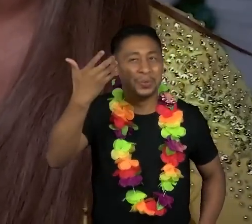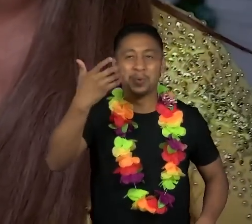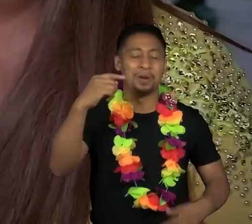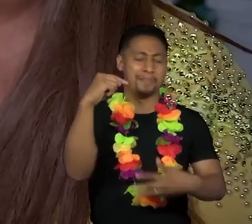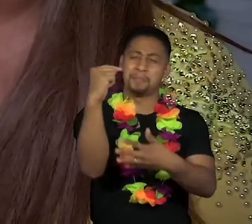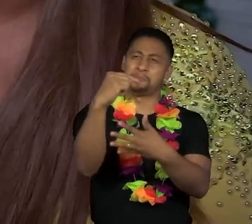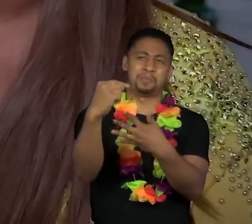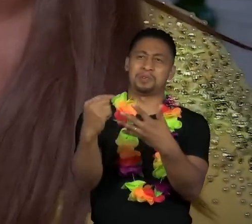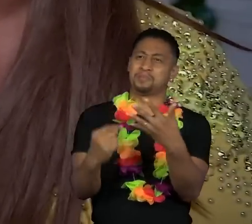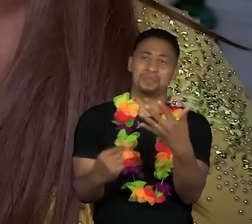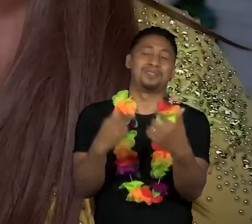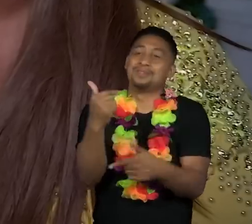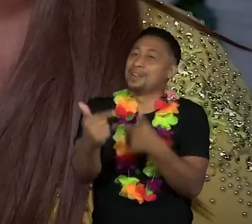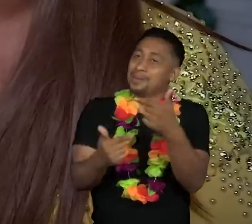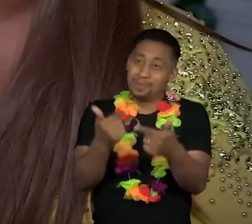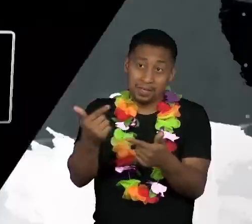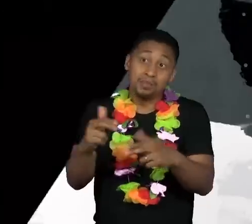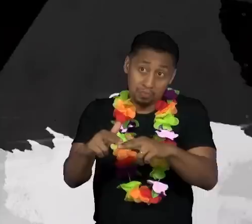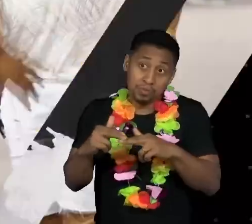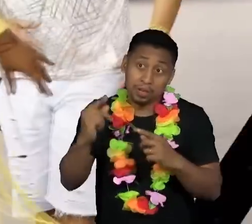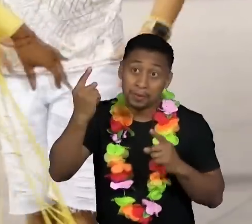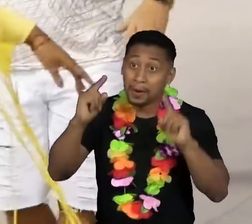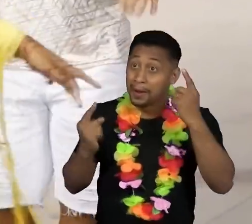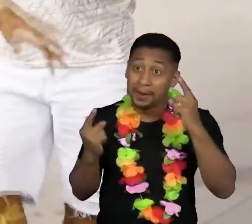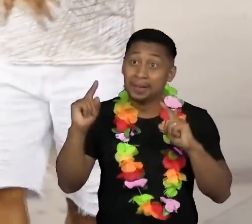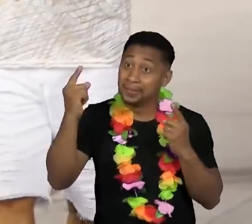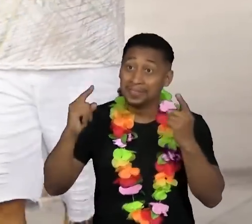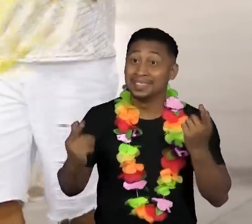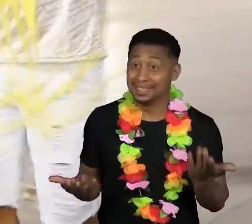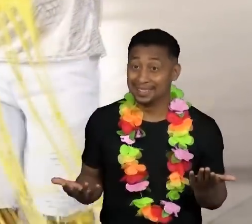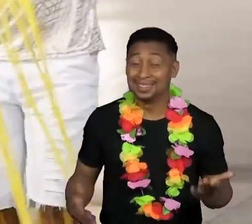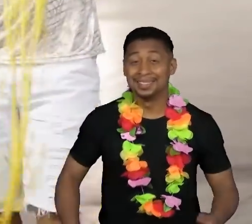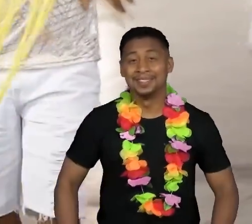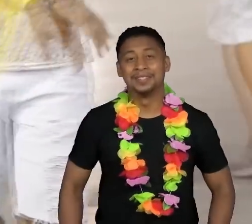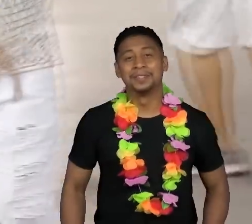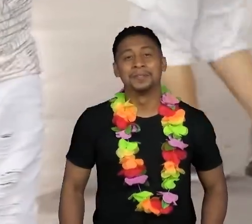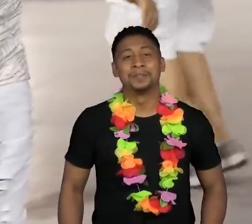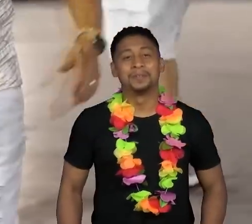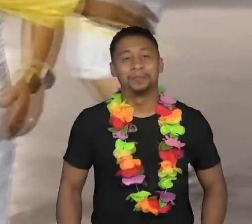trabalho vieram por conta do carnaval.